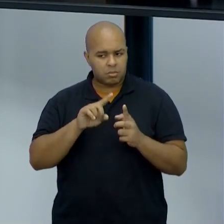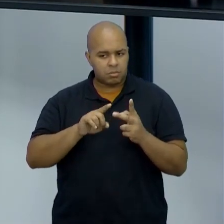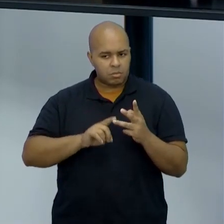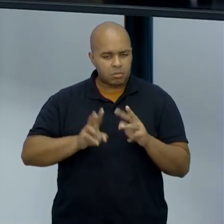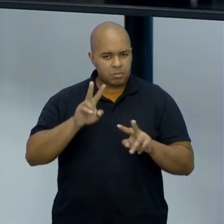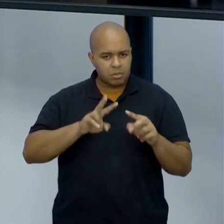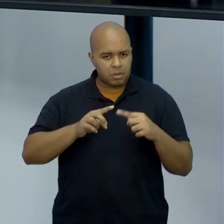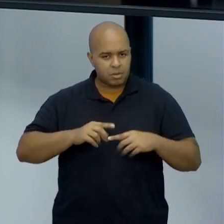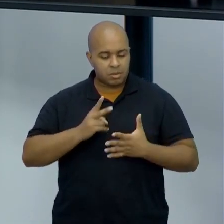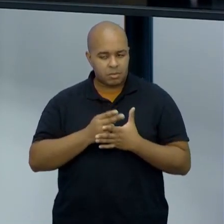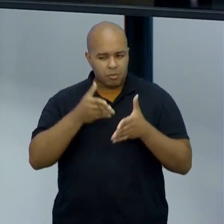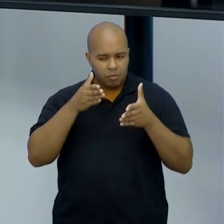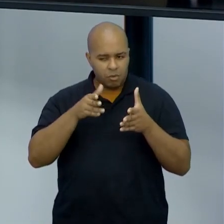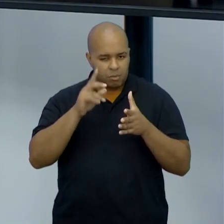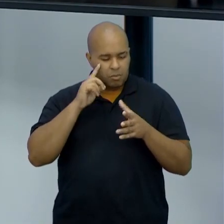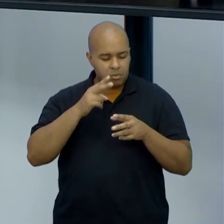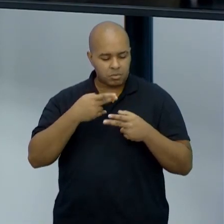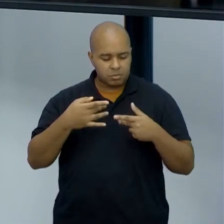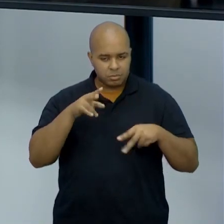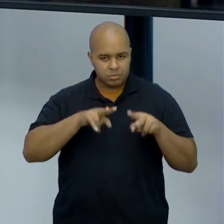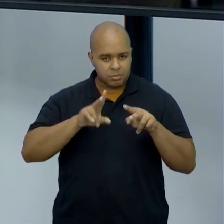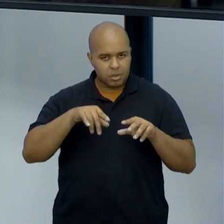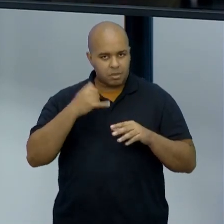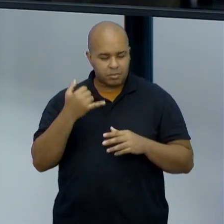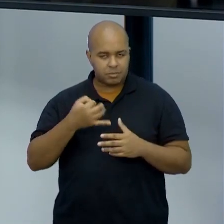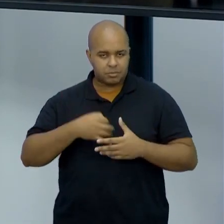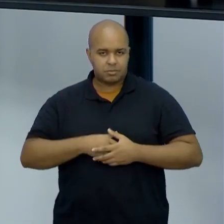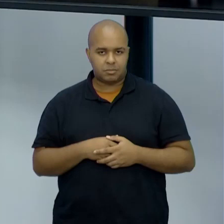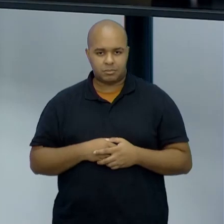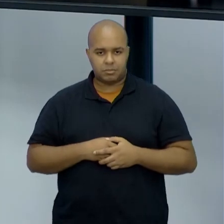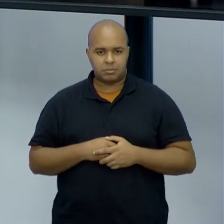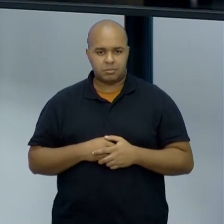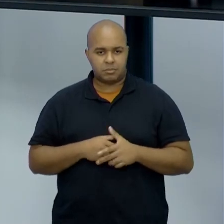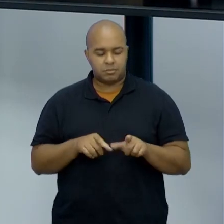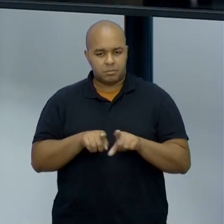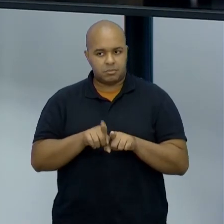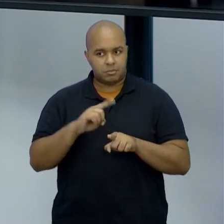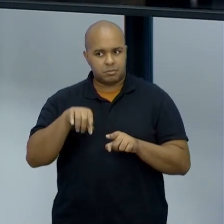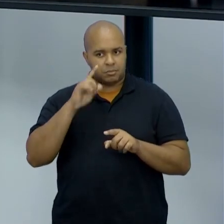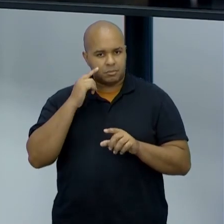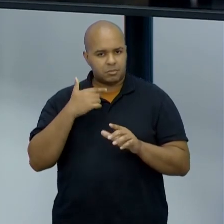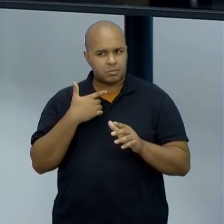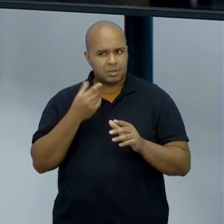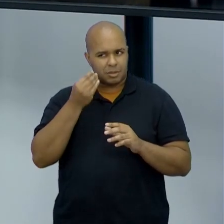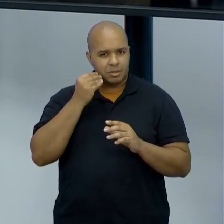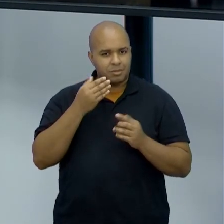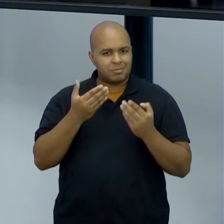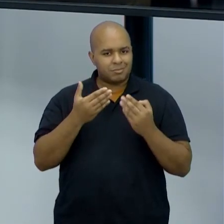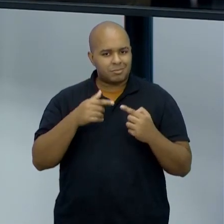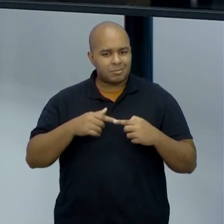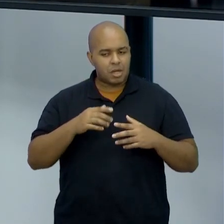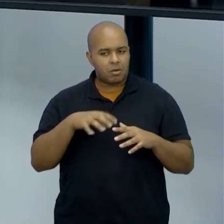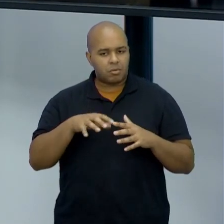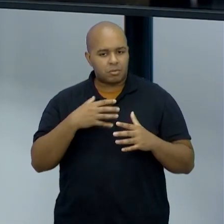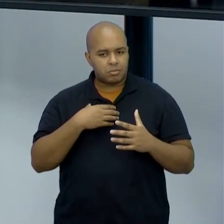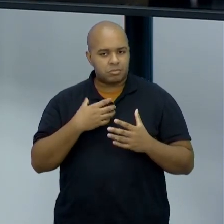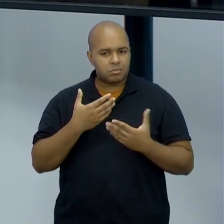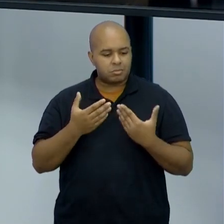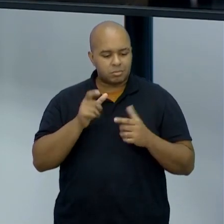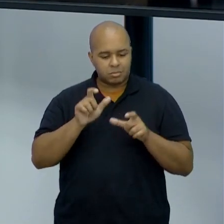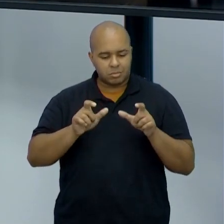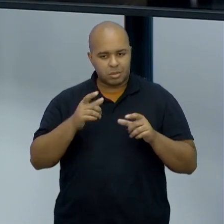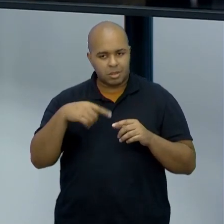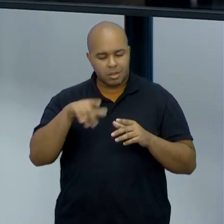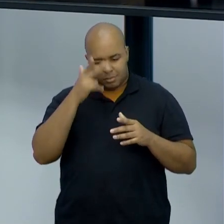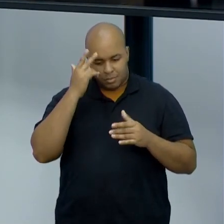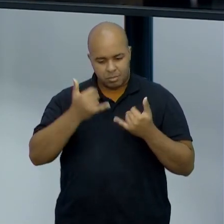elementos visuais. Eu sempre foco nos elementos visuais, porque são bastante importantes. E aí você vai tentando relacionar, de alguma forma, exemplos para que o